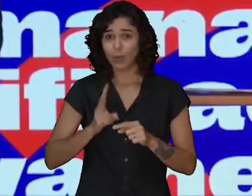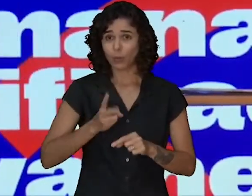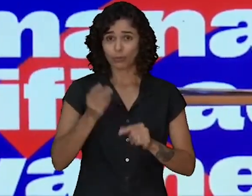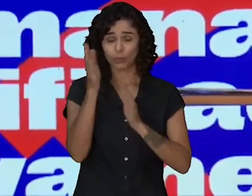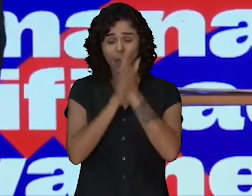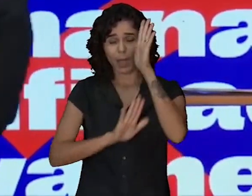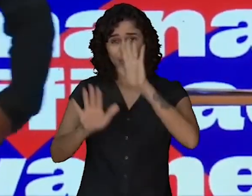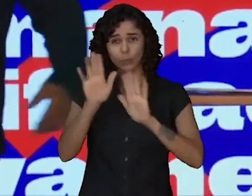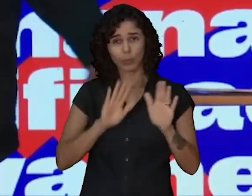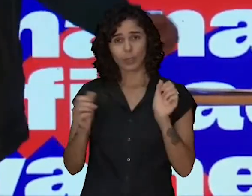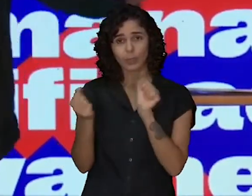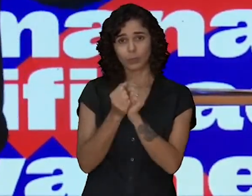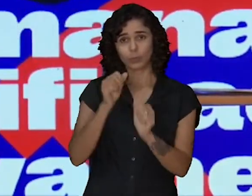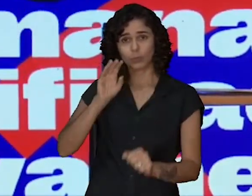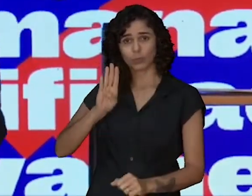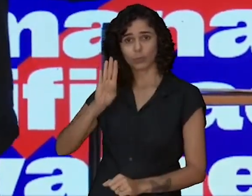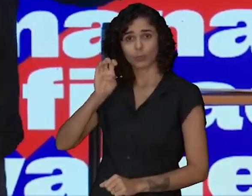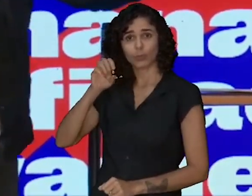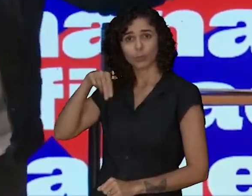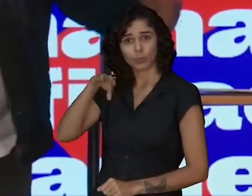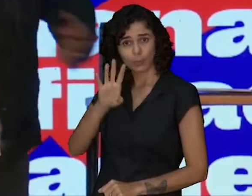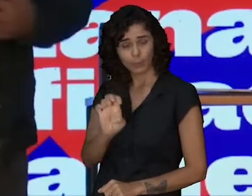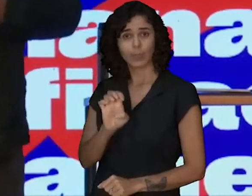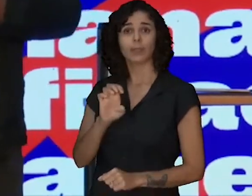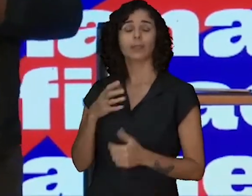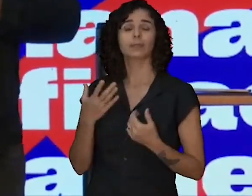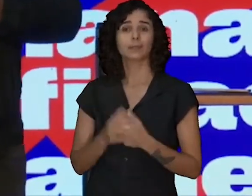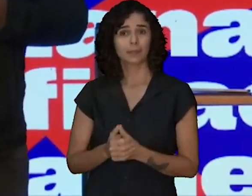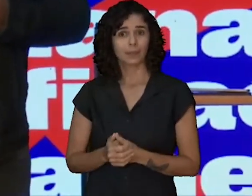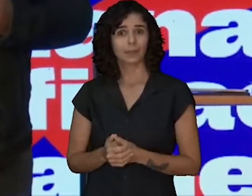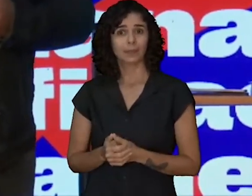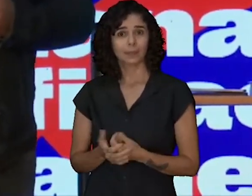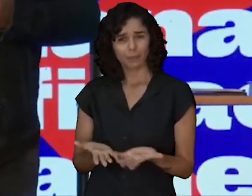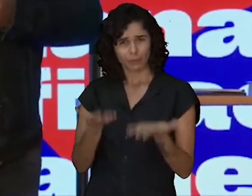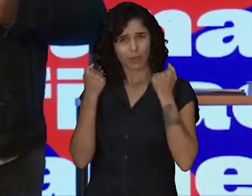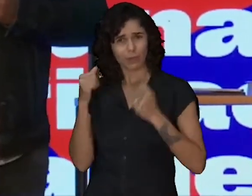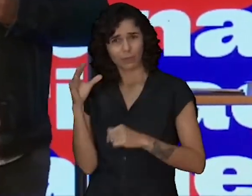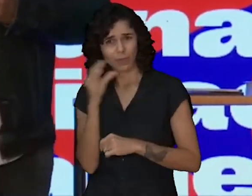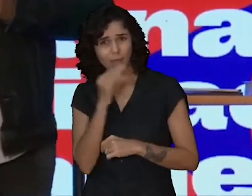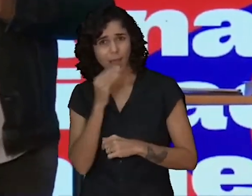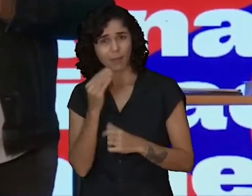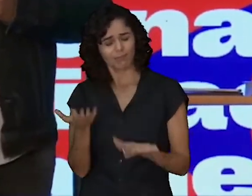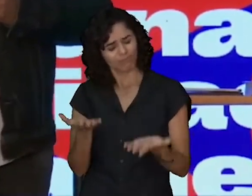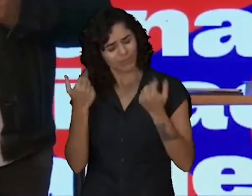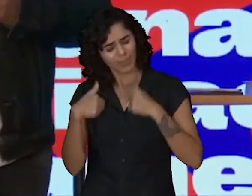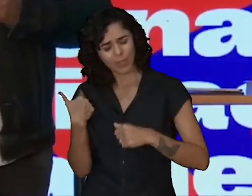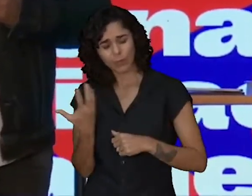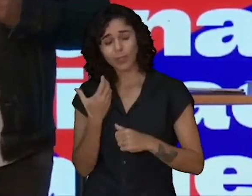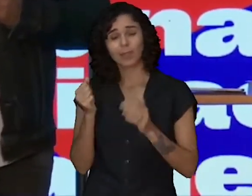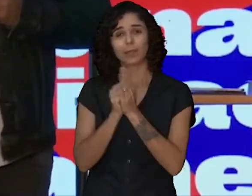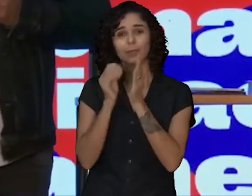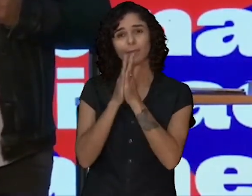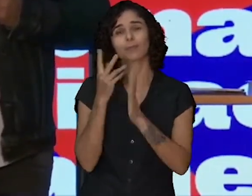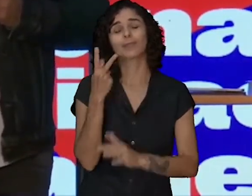vão abençoar a nossa vida. Então eu não quero tirar esse tempo, mas eu não posso não orar por você.